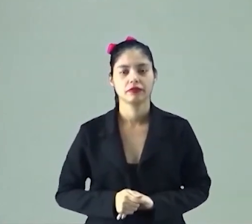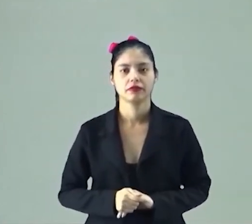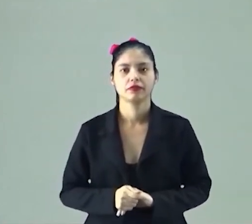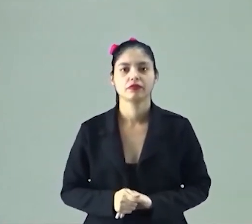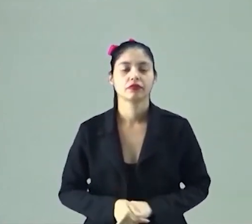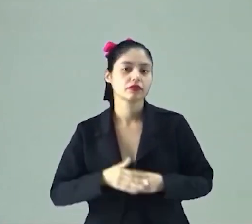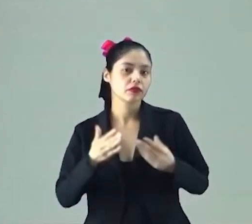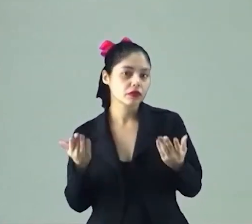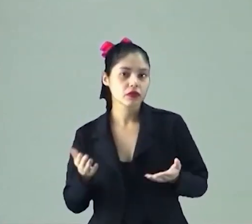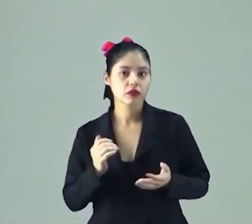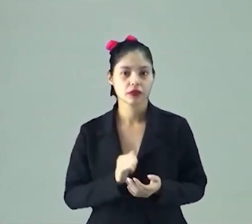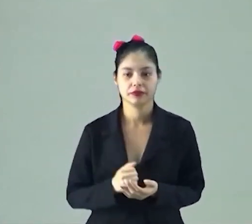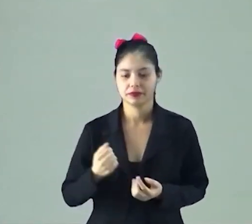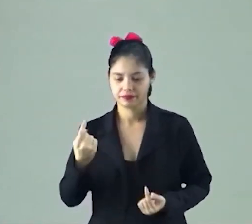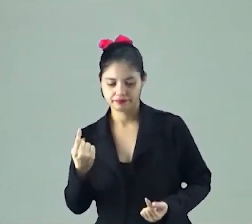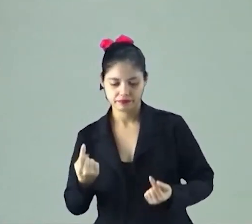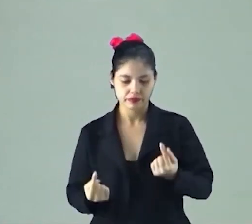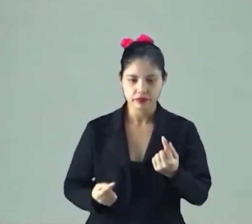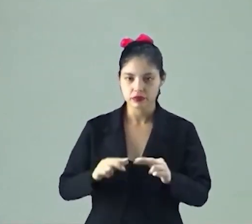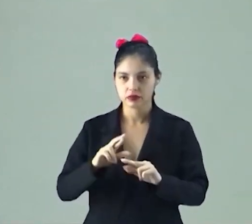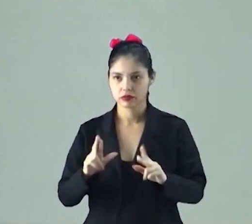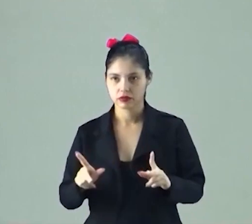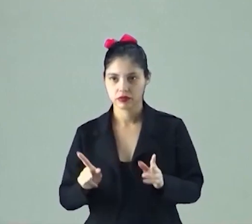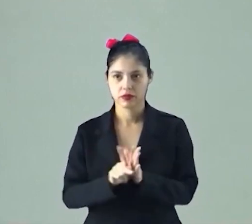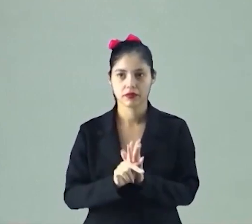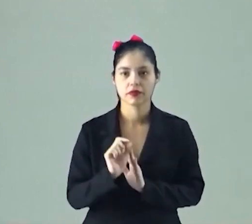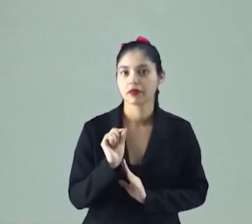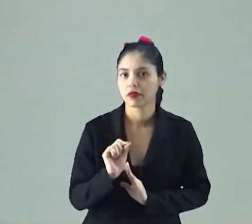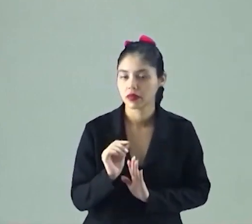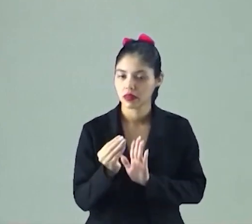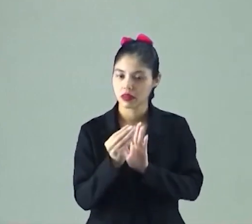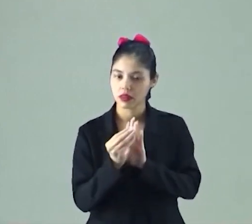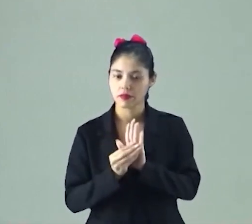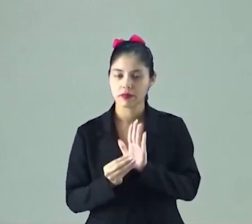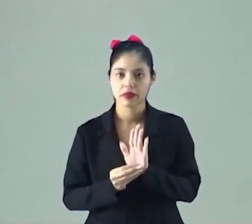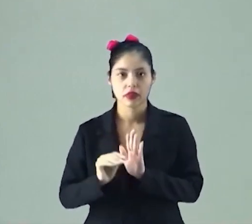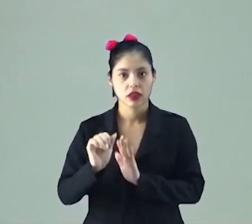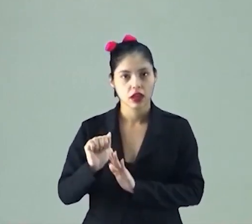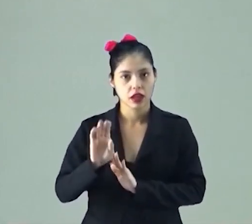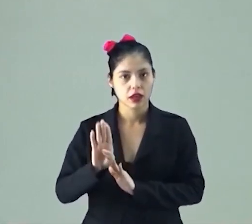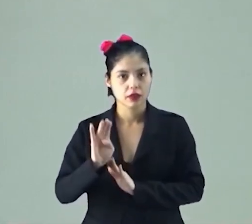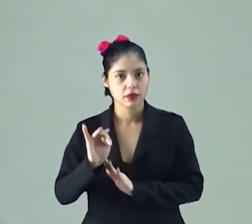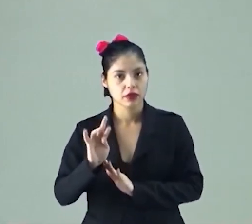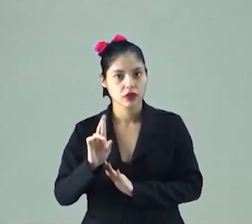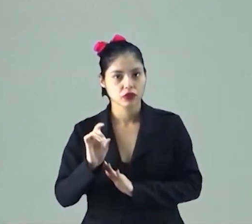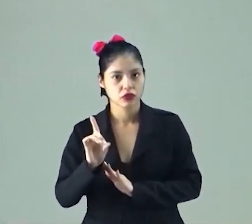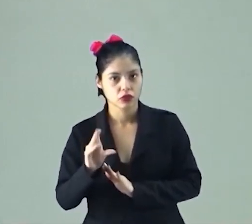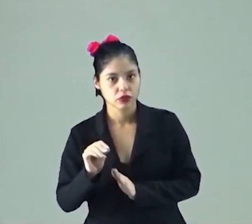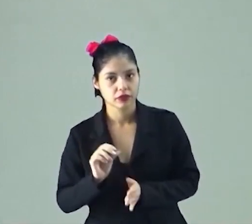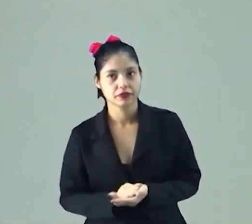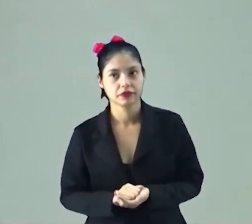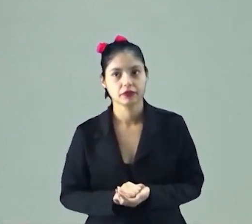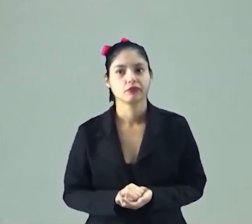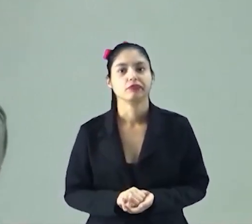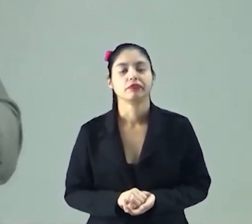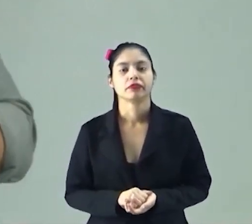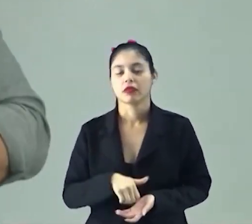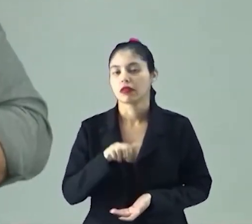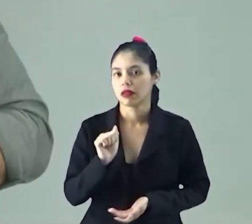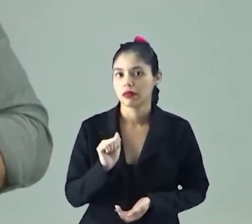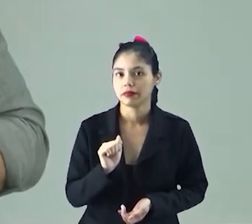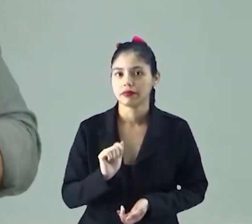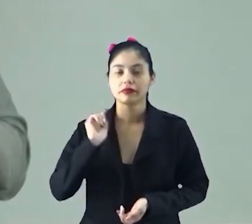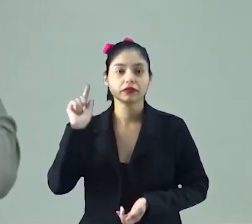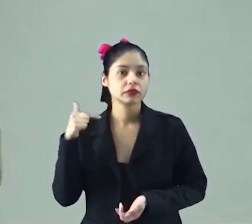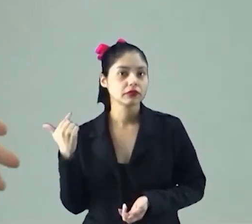temperatura. Então, essa variação é determinada por um fator abiótico. Abiótico, esse prefixo A,